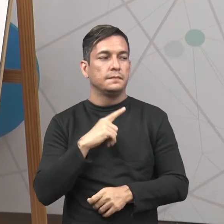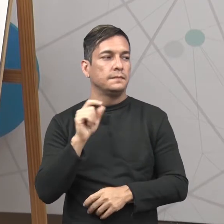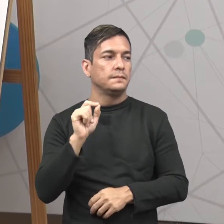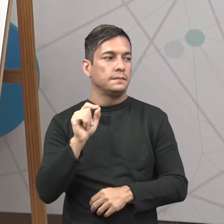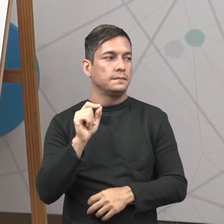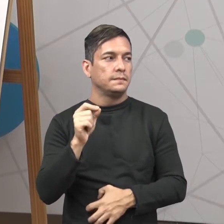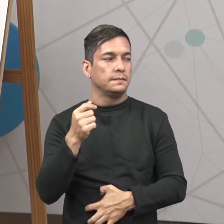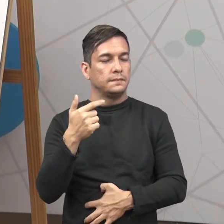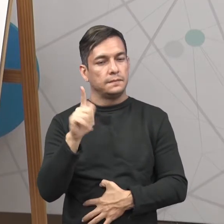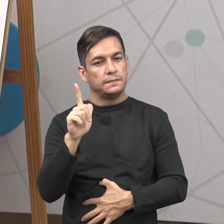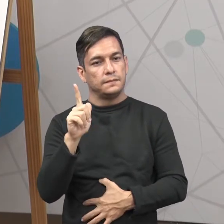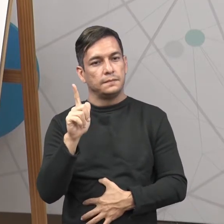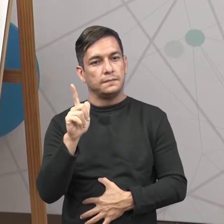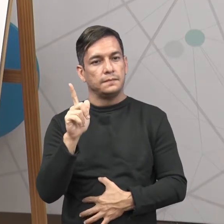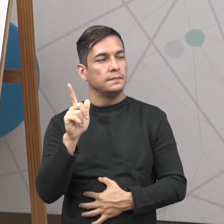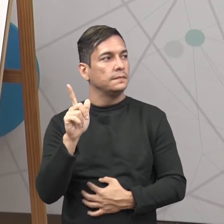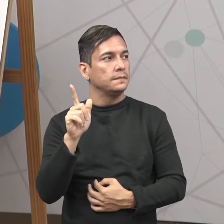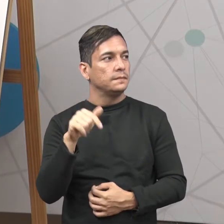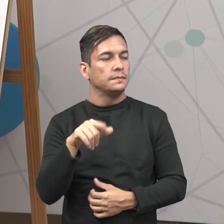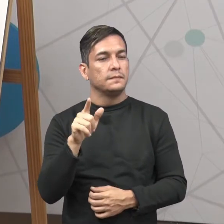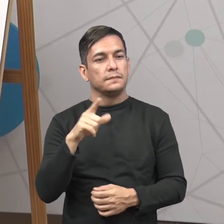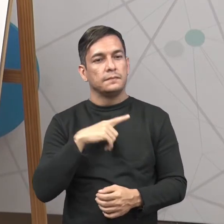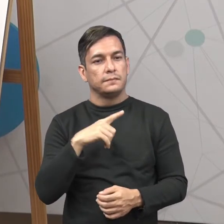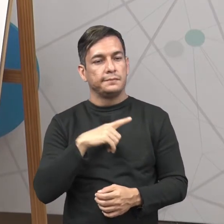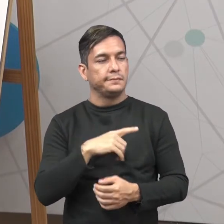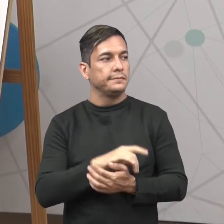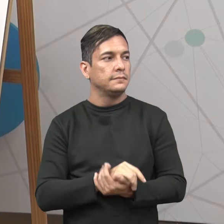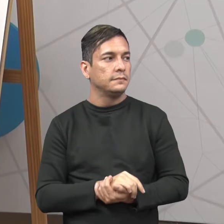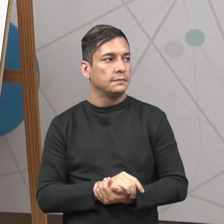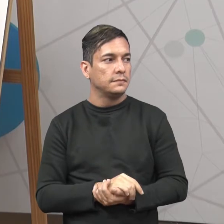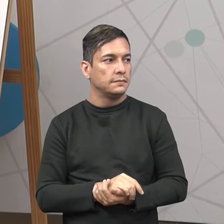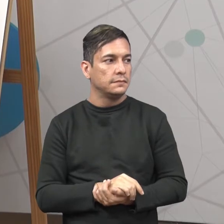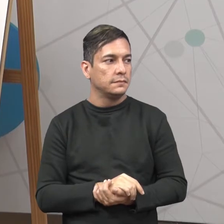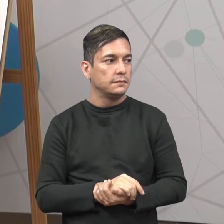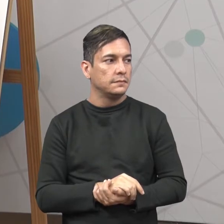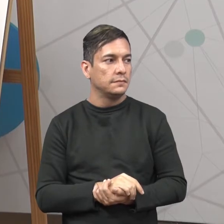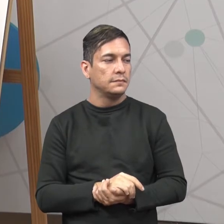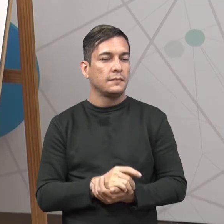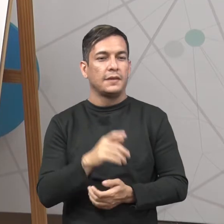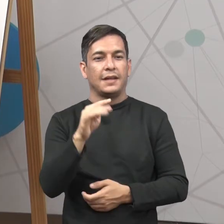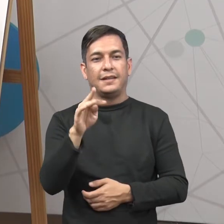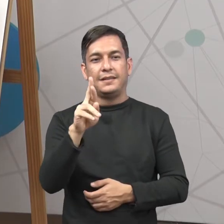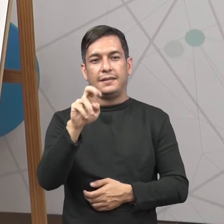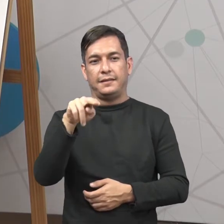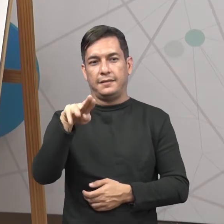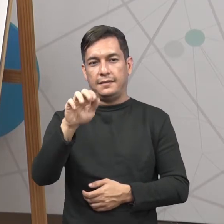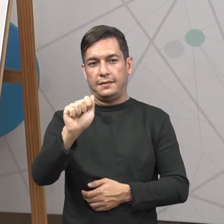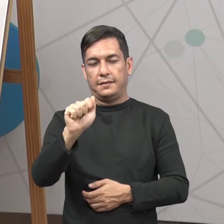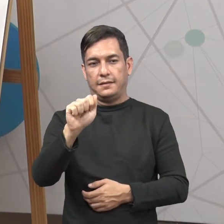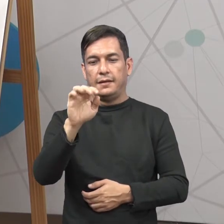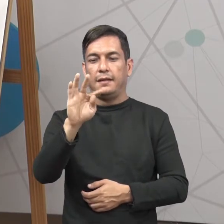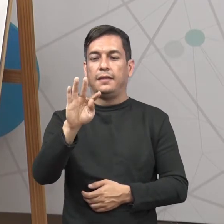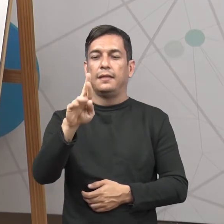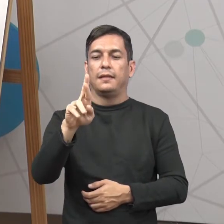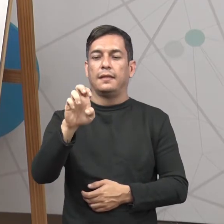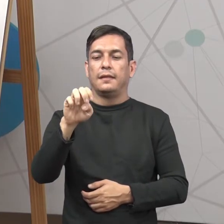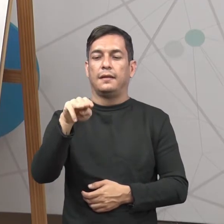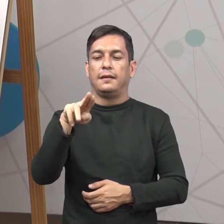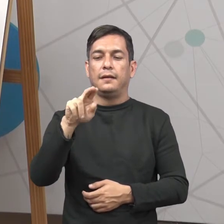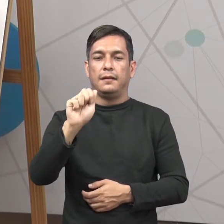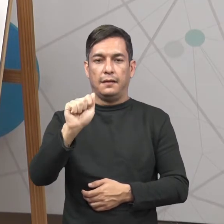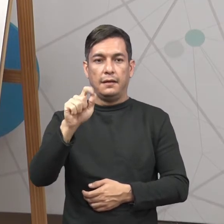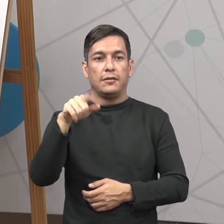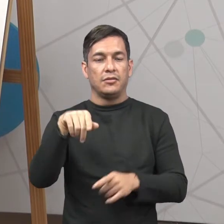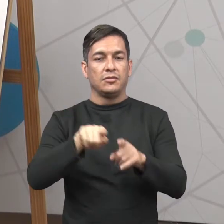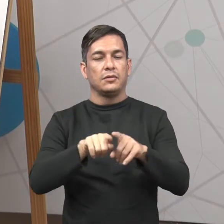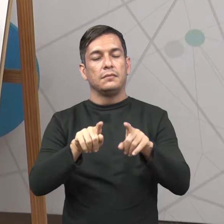esse outro instrumento aqui, que está ao lado, que é a trena. A trena também